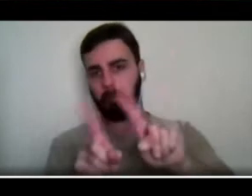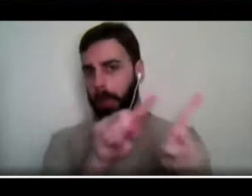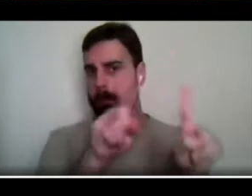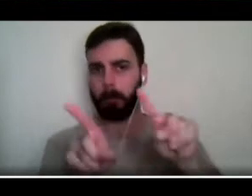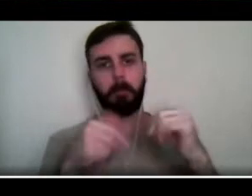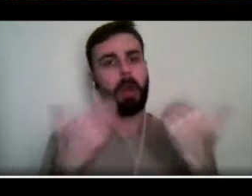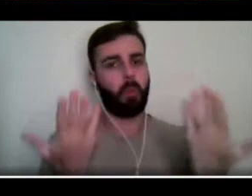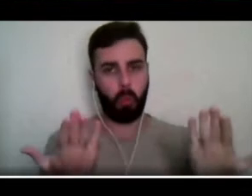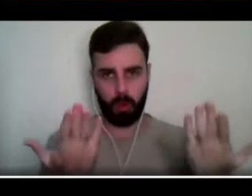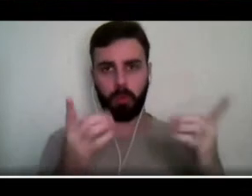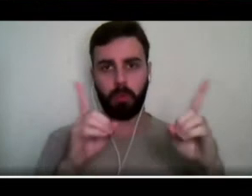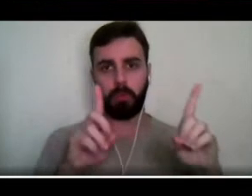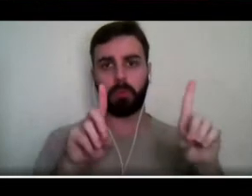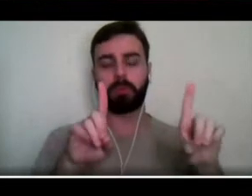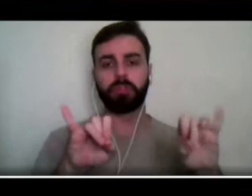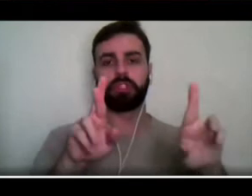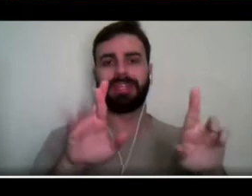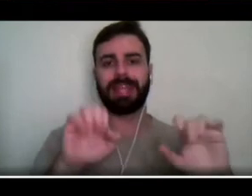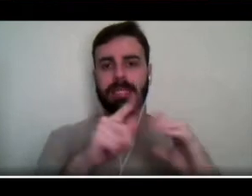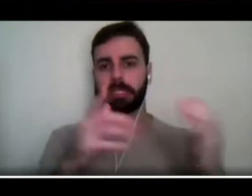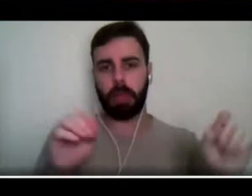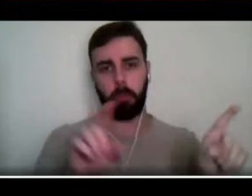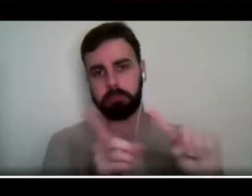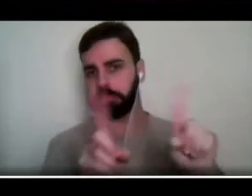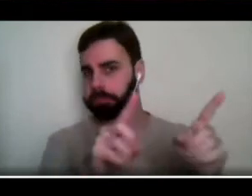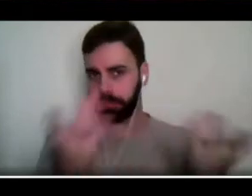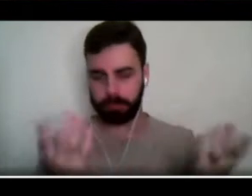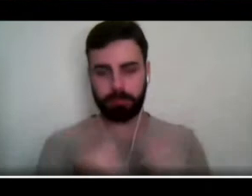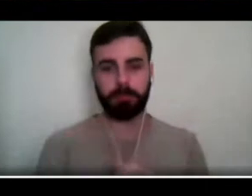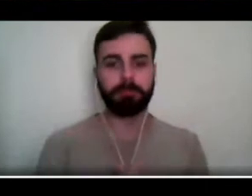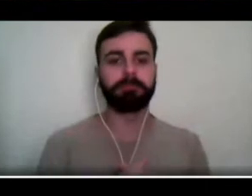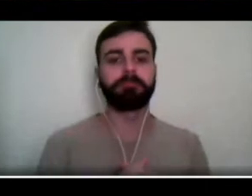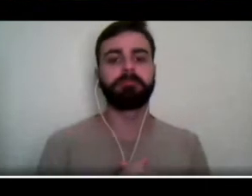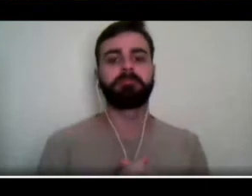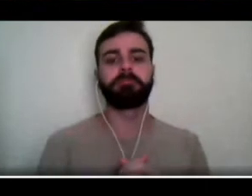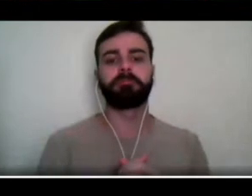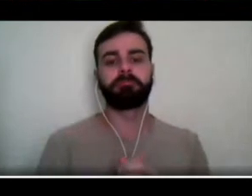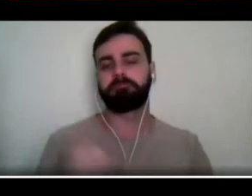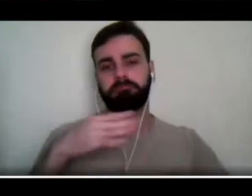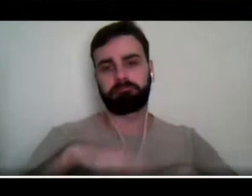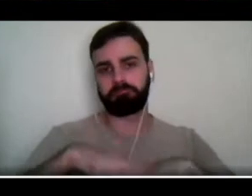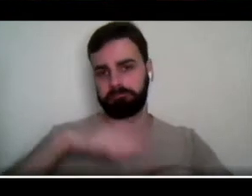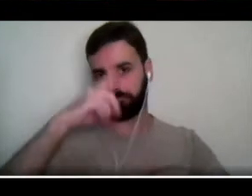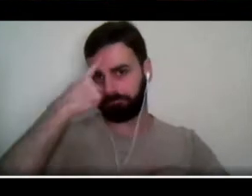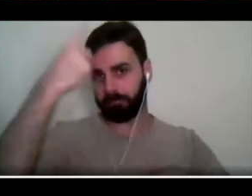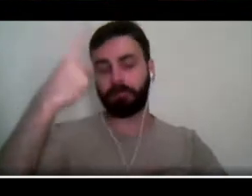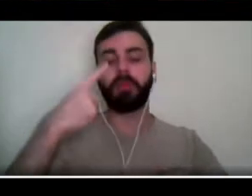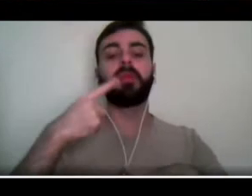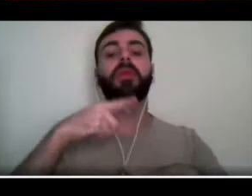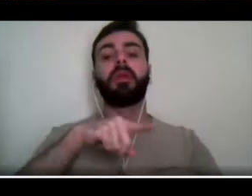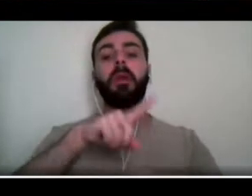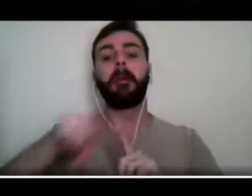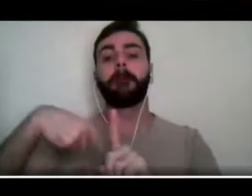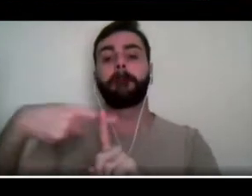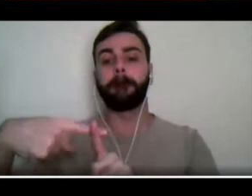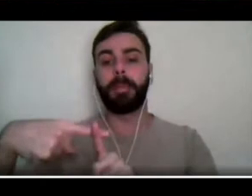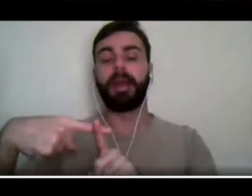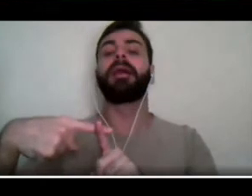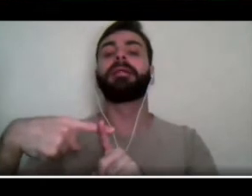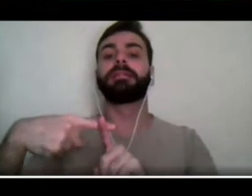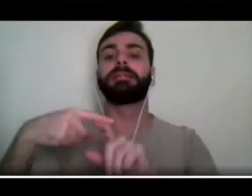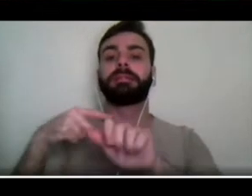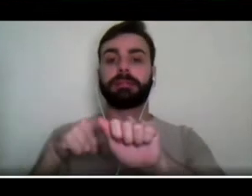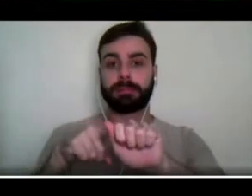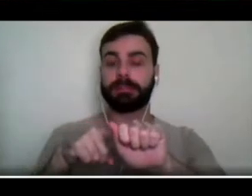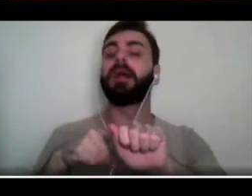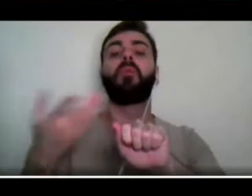vetor unitário V aqui, certo? Mais a componente perpendicular numa direção de um vetor unitário que eu vou